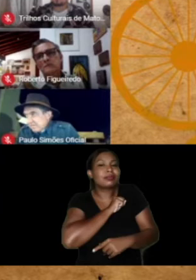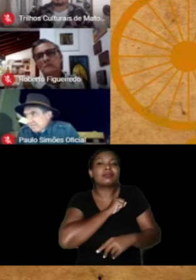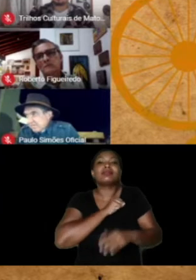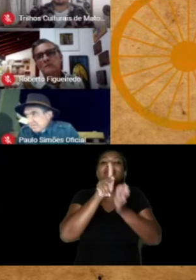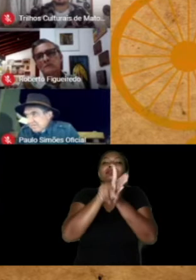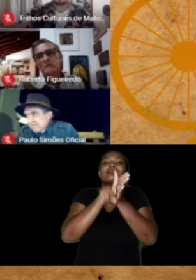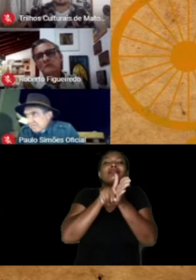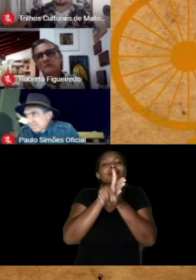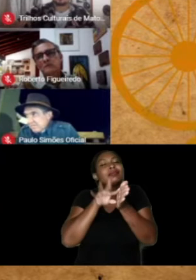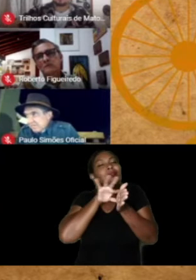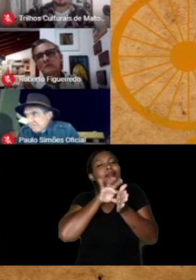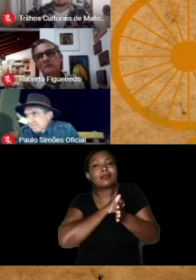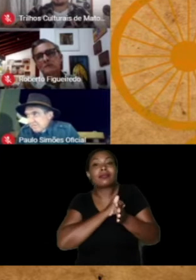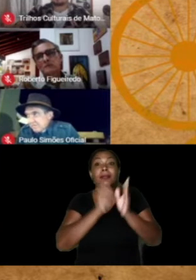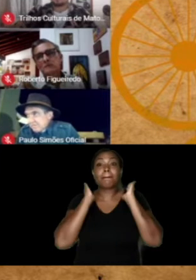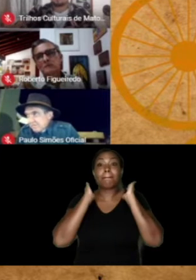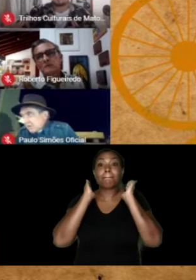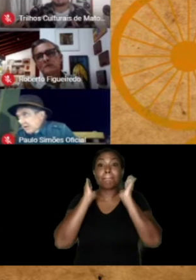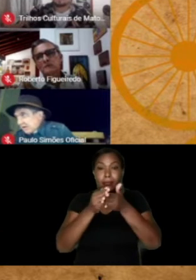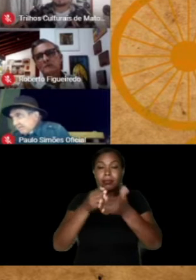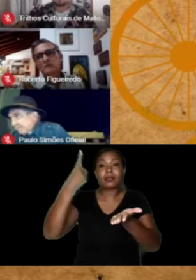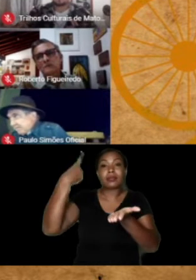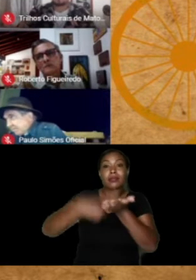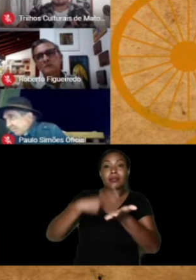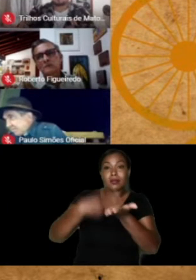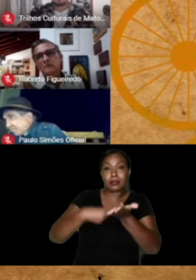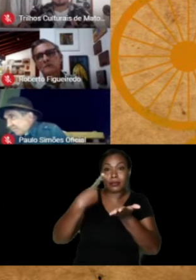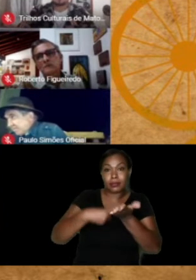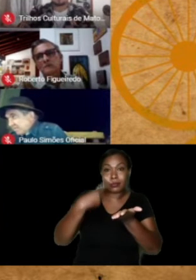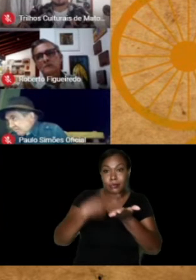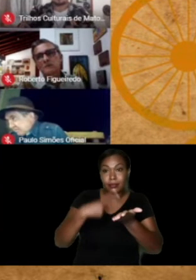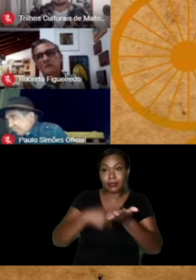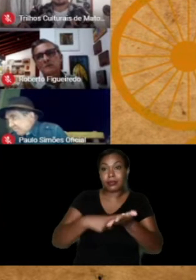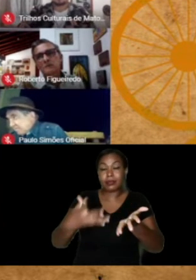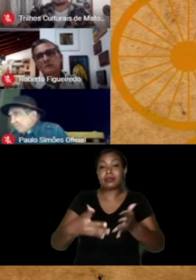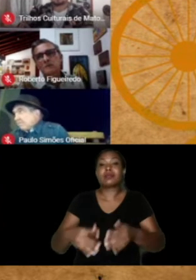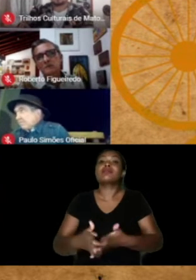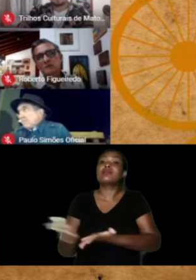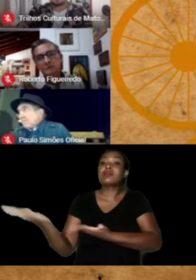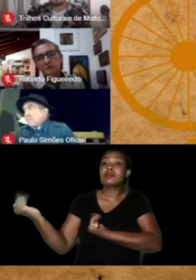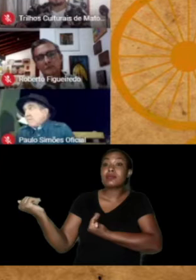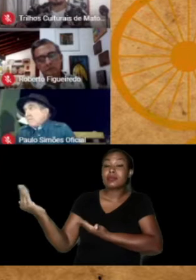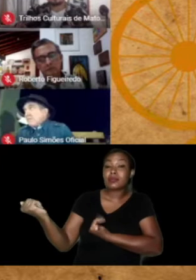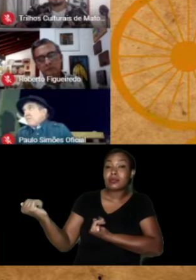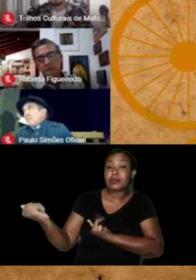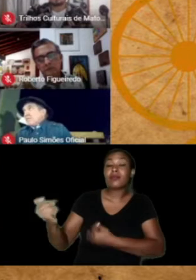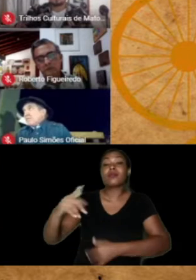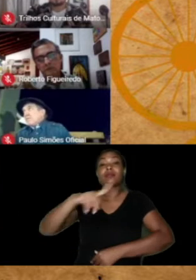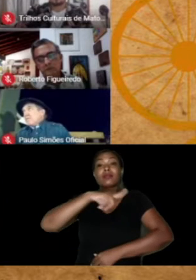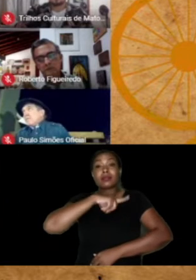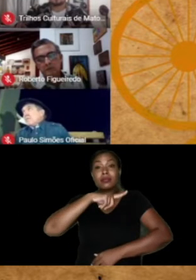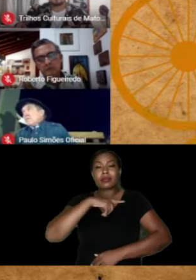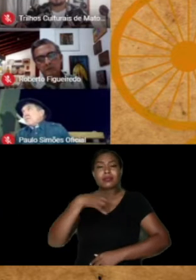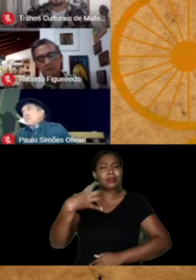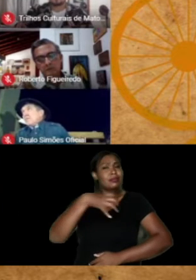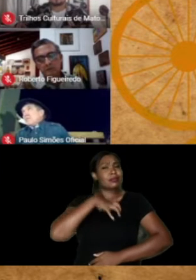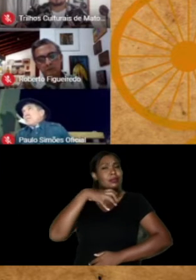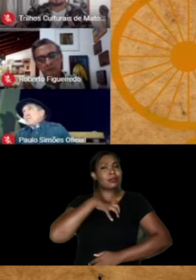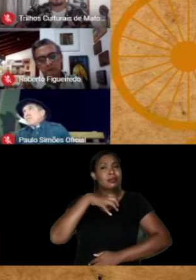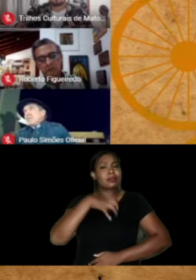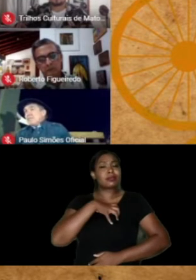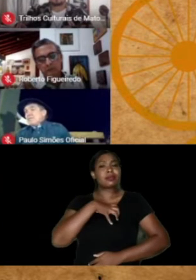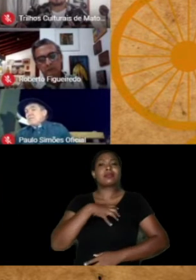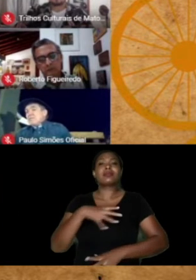mas principalmente o compromisso de fazer com que esse jovem ele tenha esse sentimento de pertença,